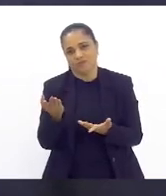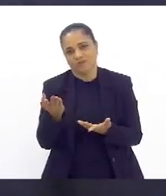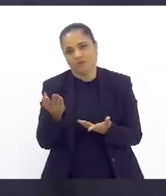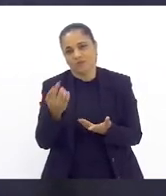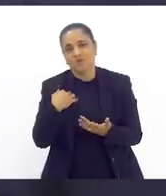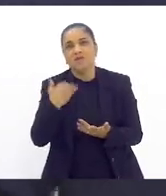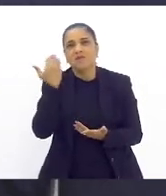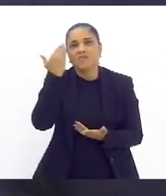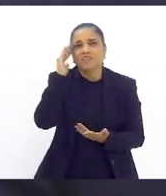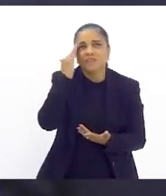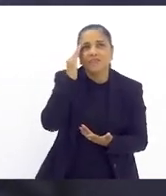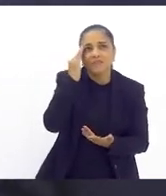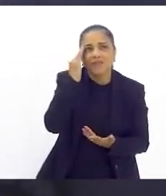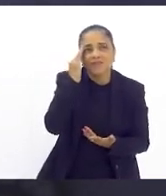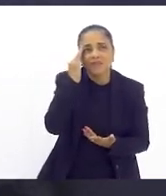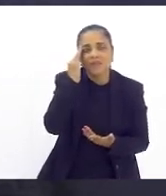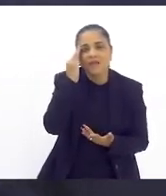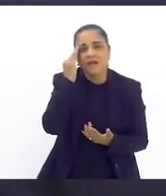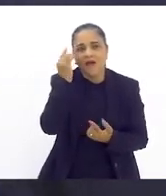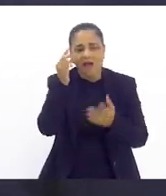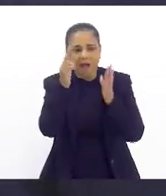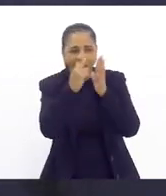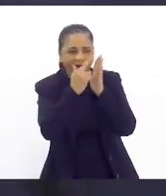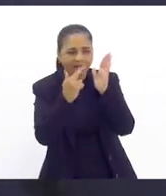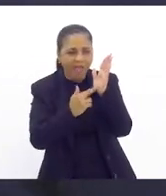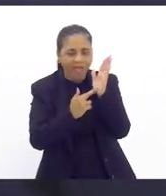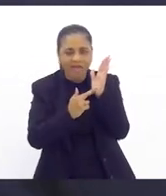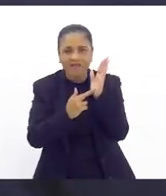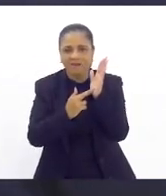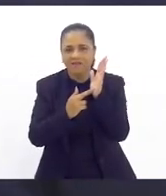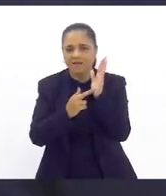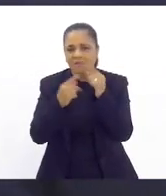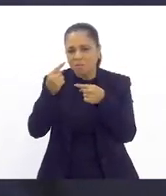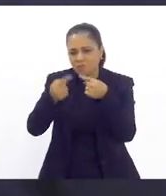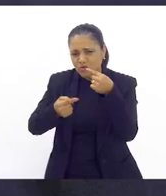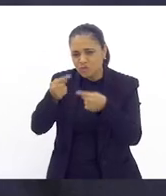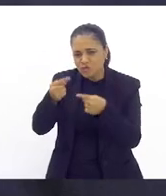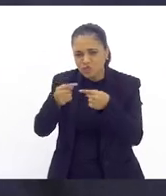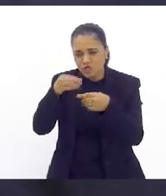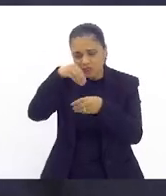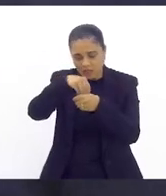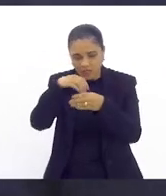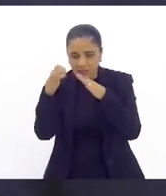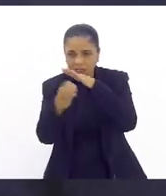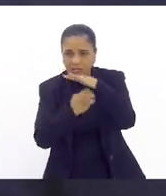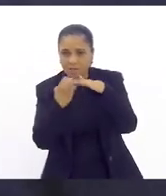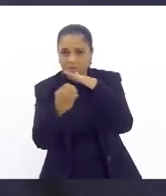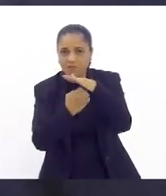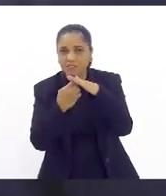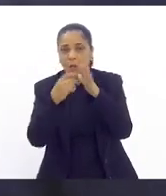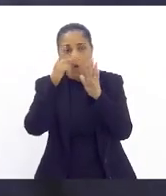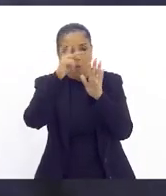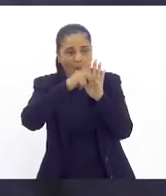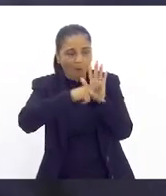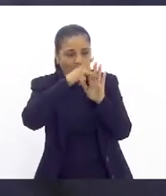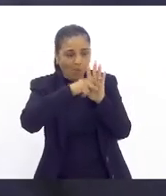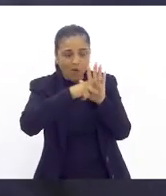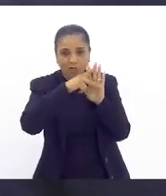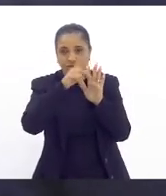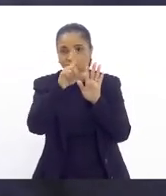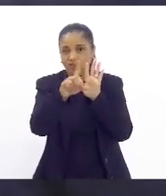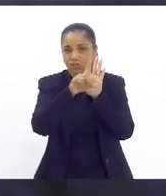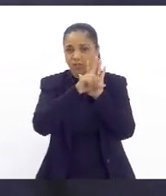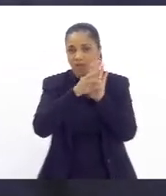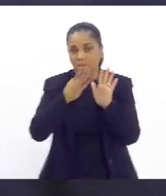a política né não existe uma sensibilidade por parte das empresas sobre isso bem Como tem um projeto de lei aqui na casa tramitando de